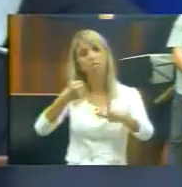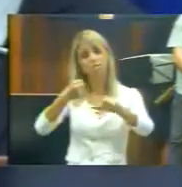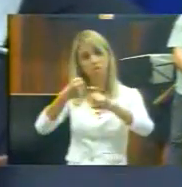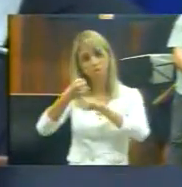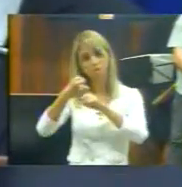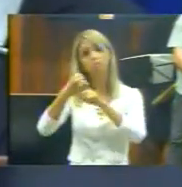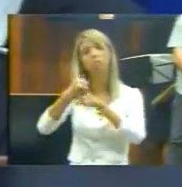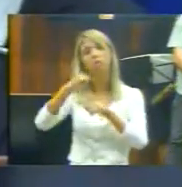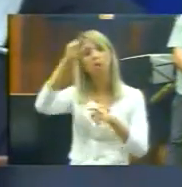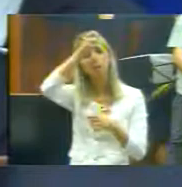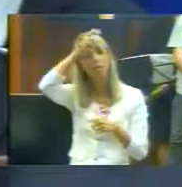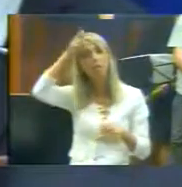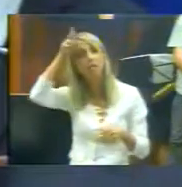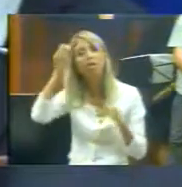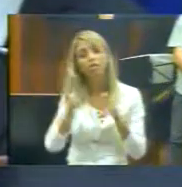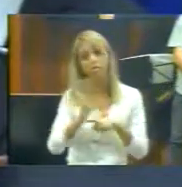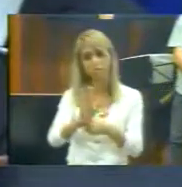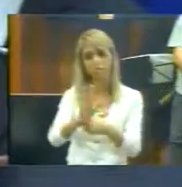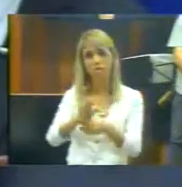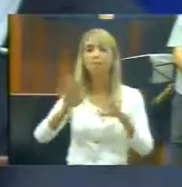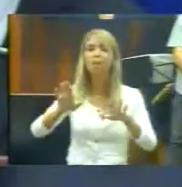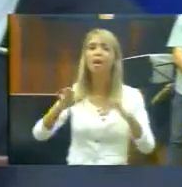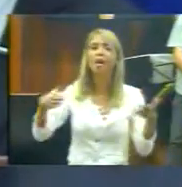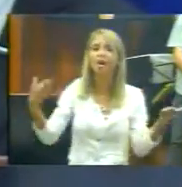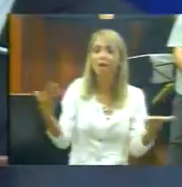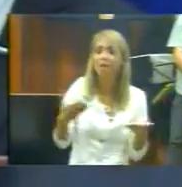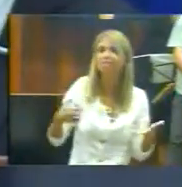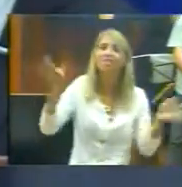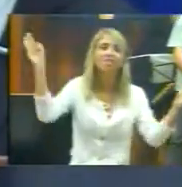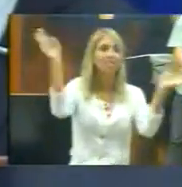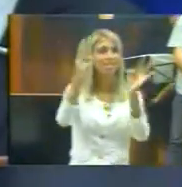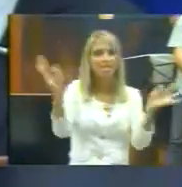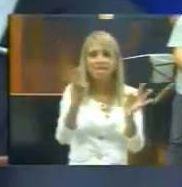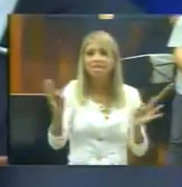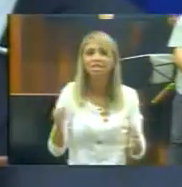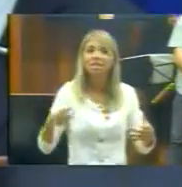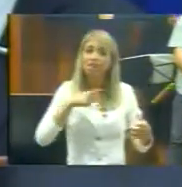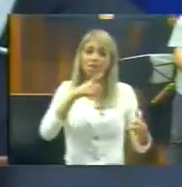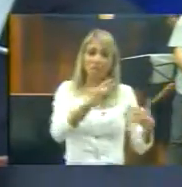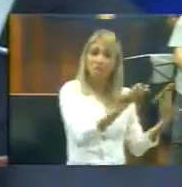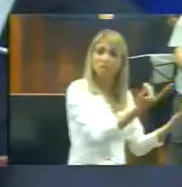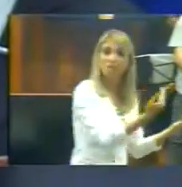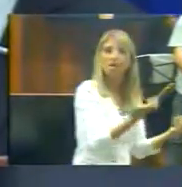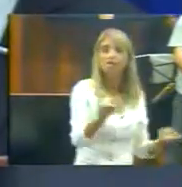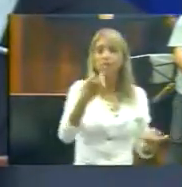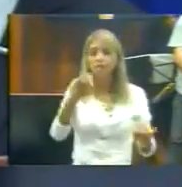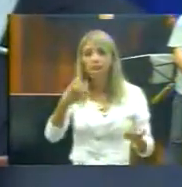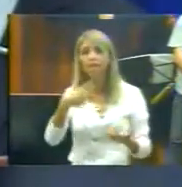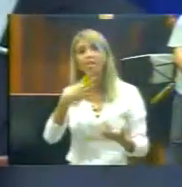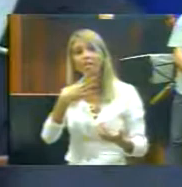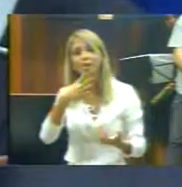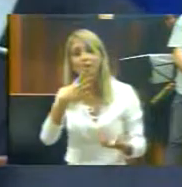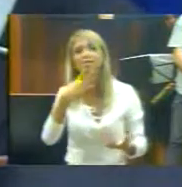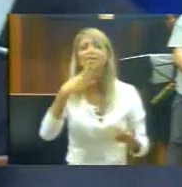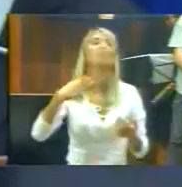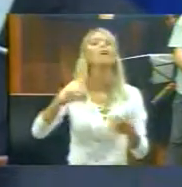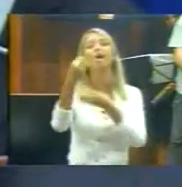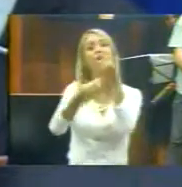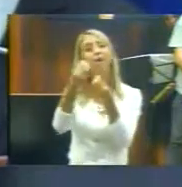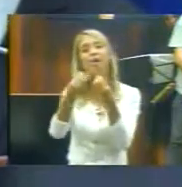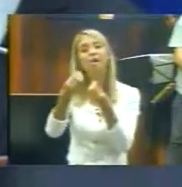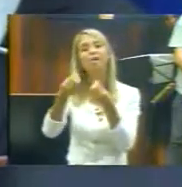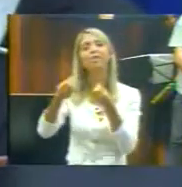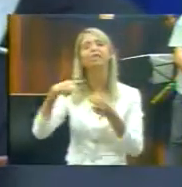prefeito. E eu fico muito feliz de ver esses jovens tendo a oportunidade de conhecer o trabalho do legislador e ter essa